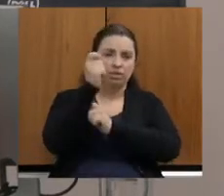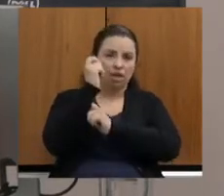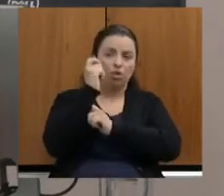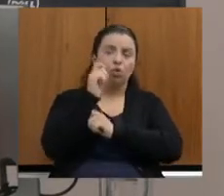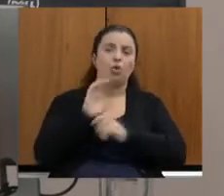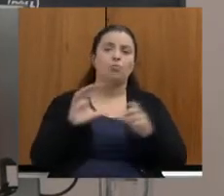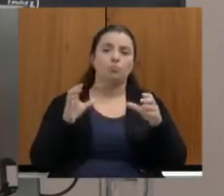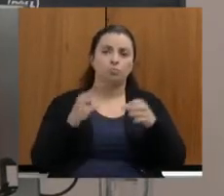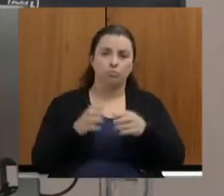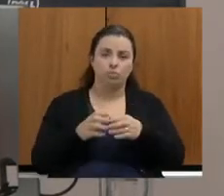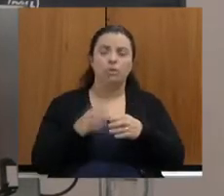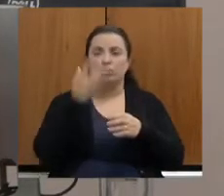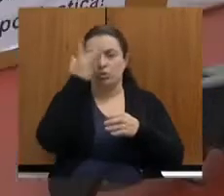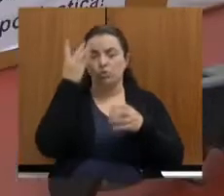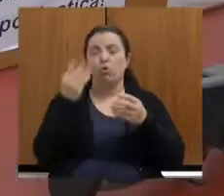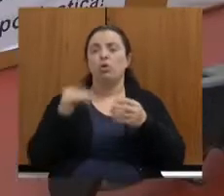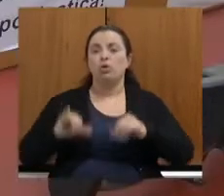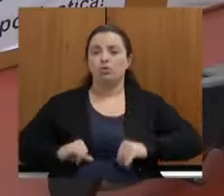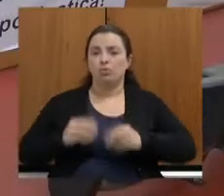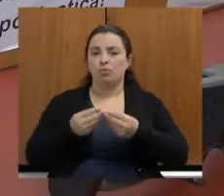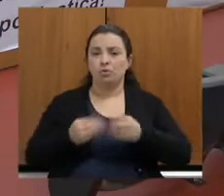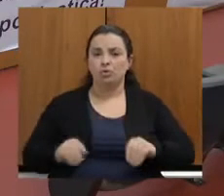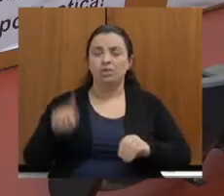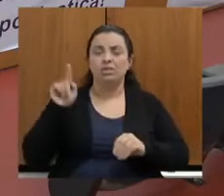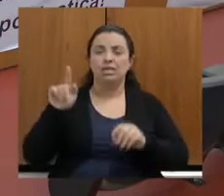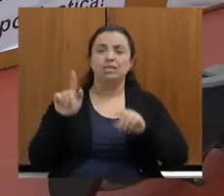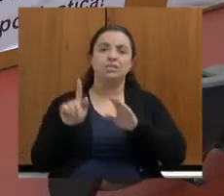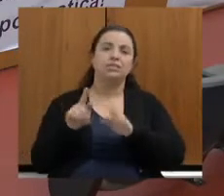Valadares que disporá de dez minutos